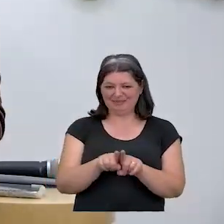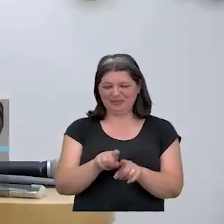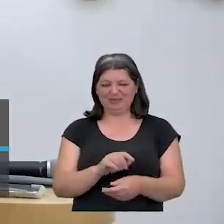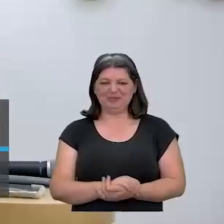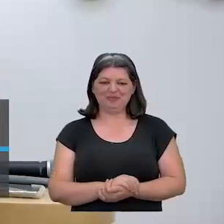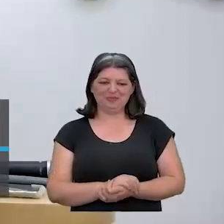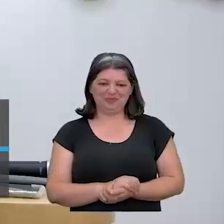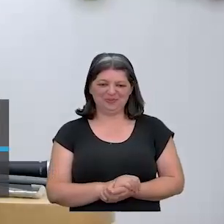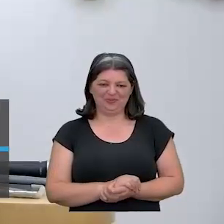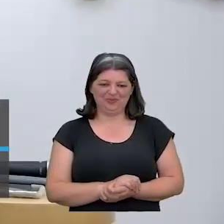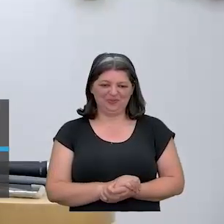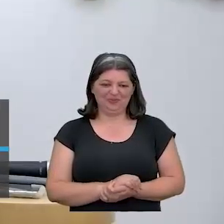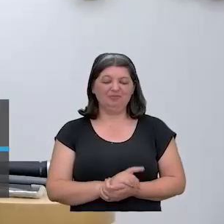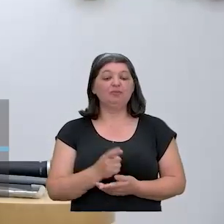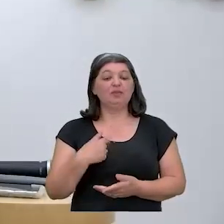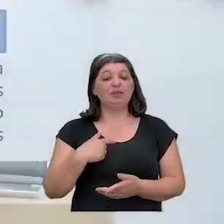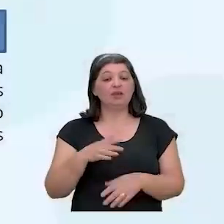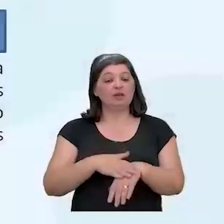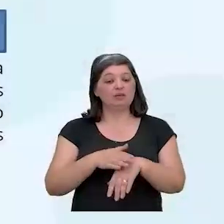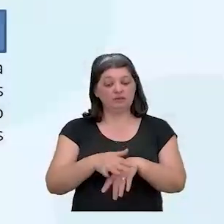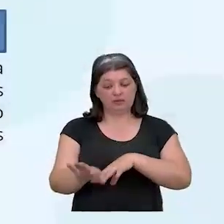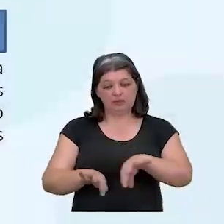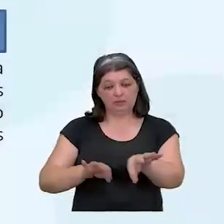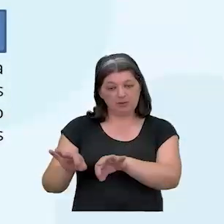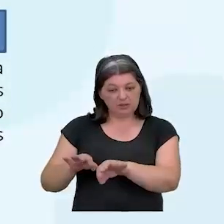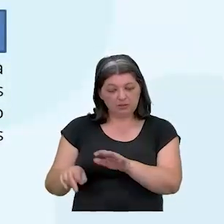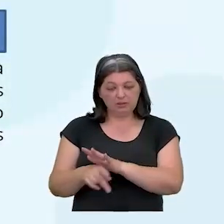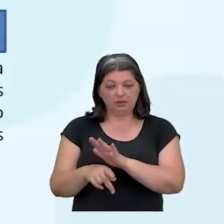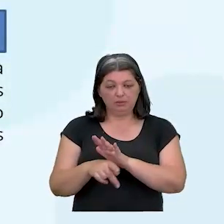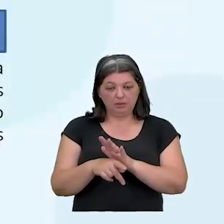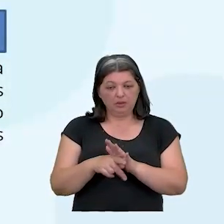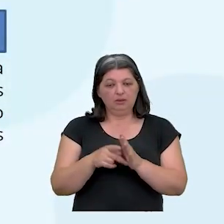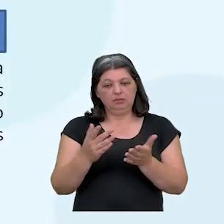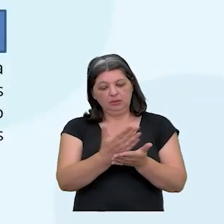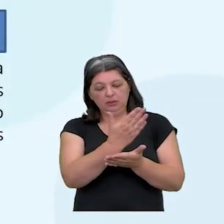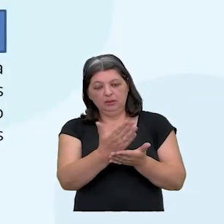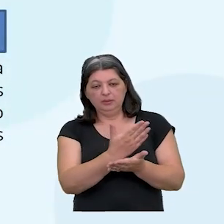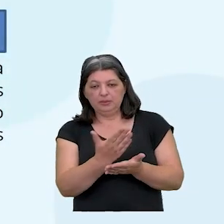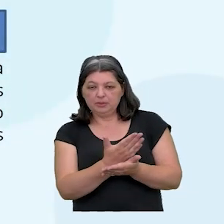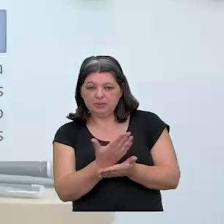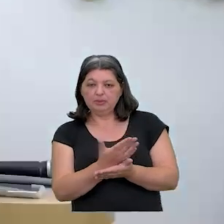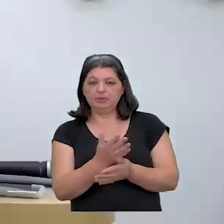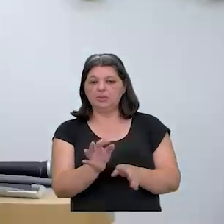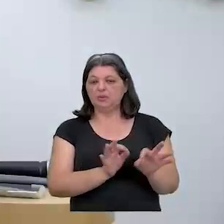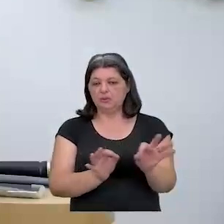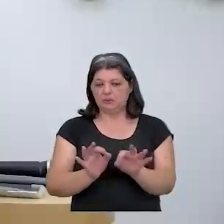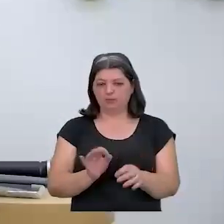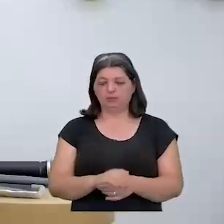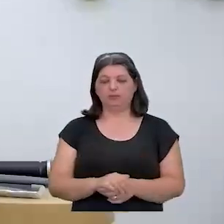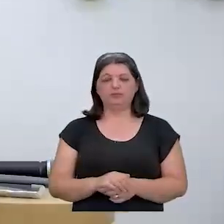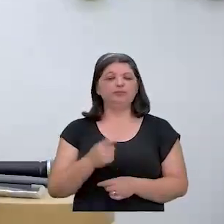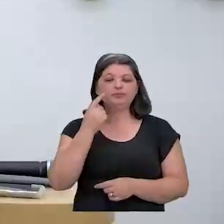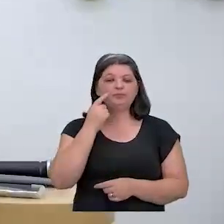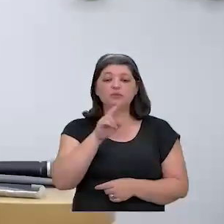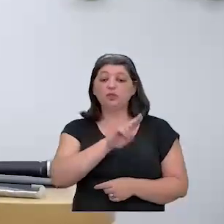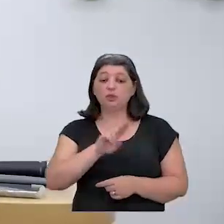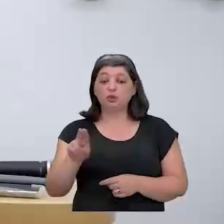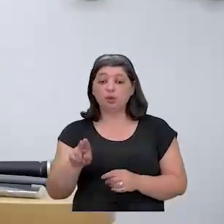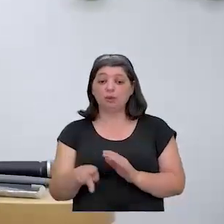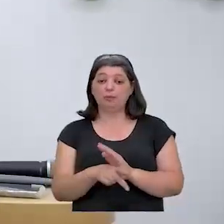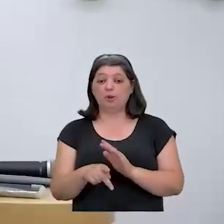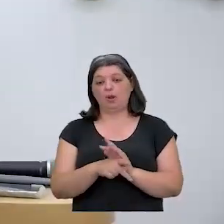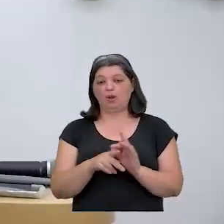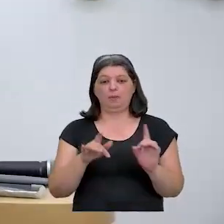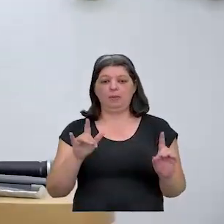ó, a gente tem que fazer um planejamento prévio das páginas que deseja construir. Então, a gente coloca assim, o nome da fanzine, beba